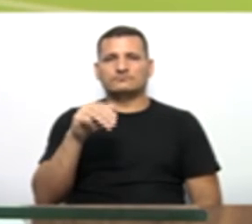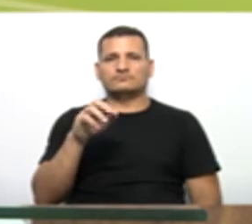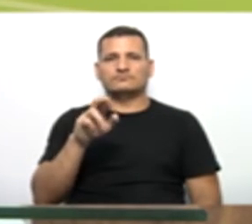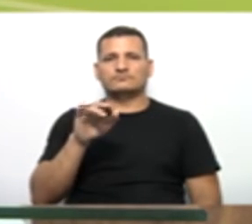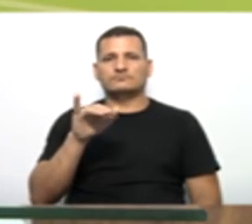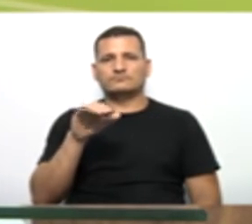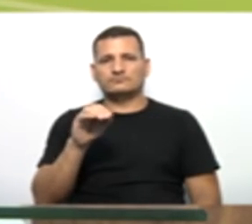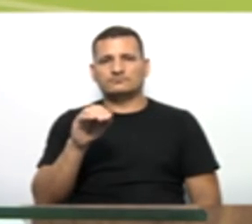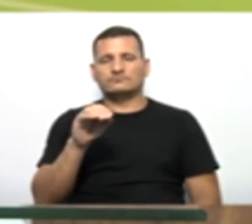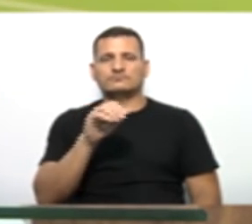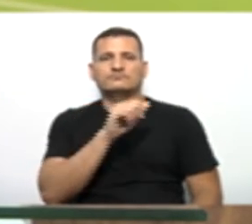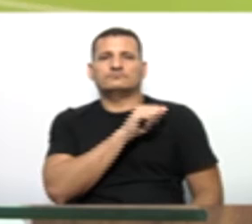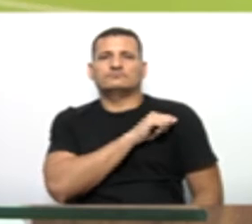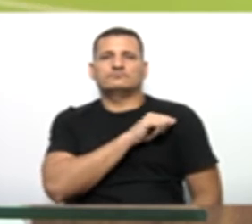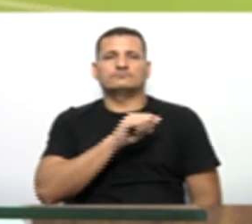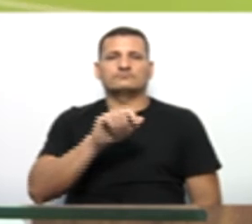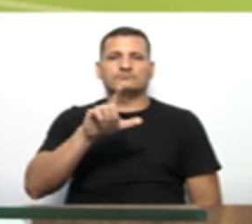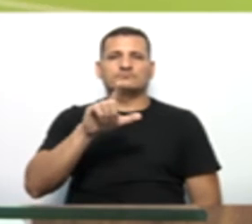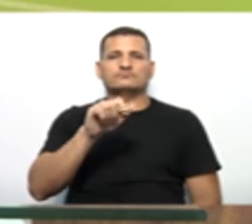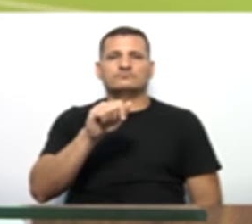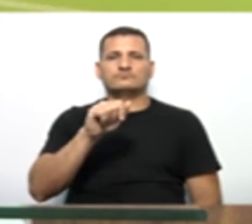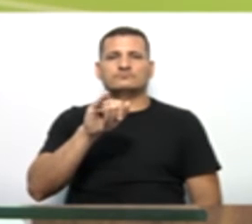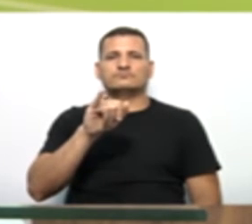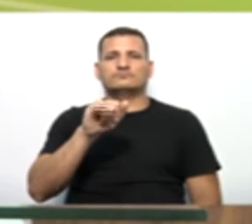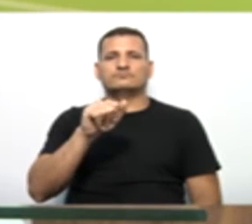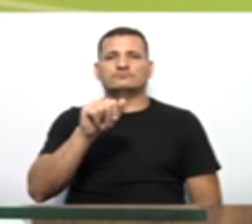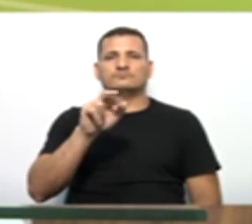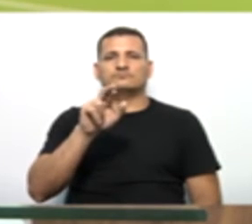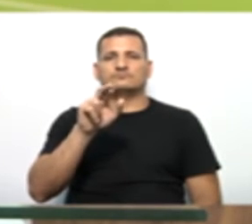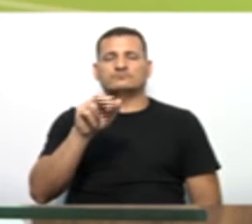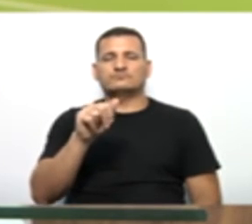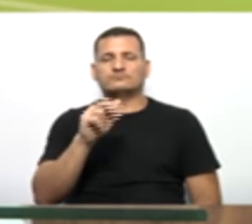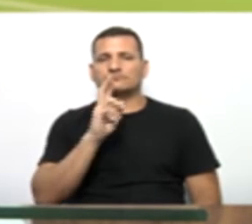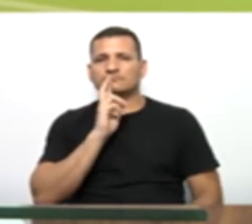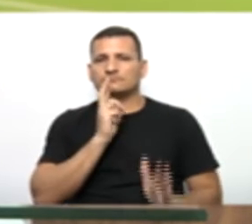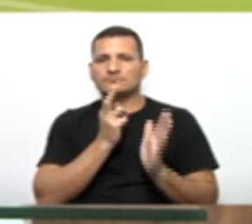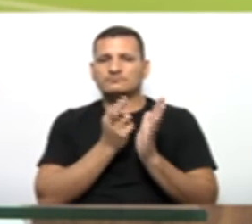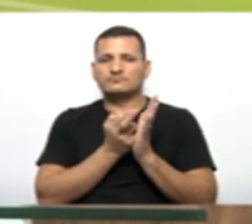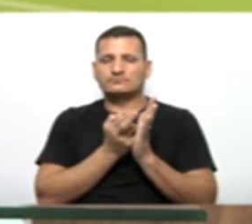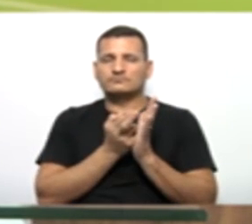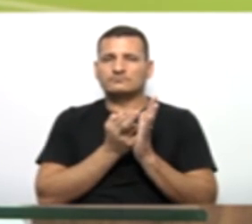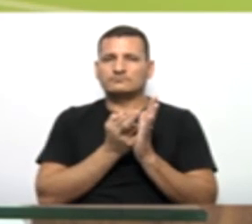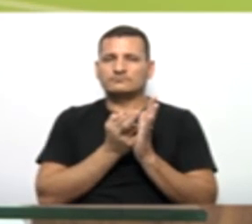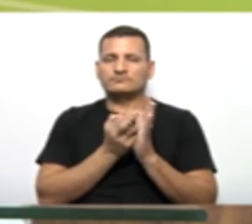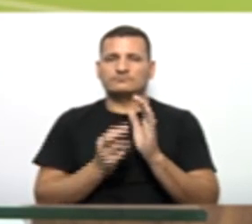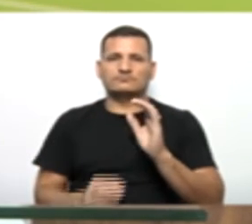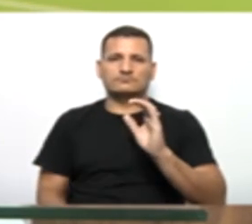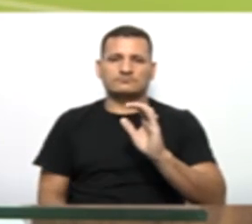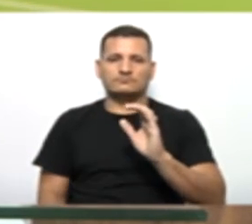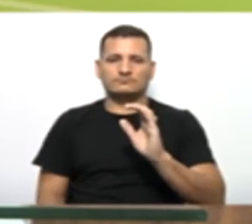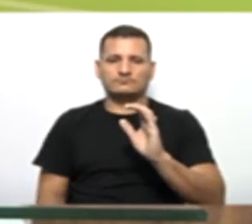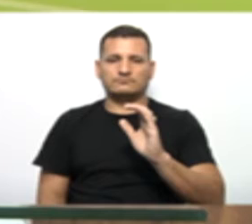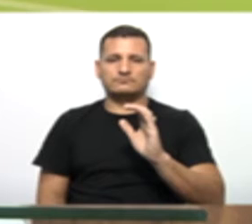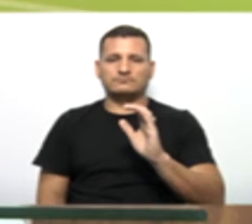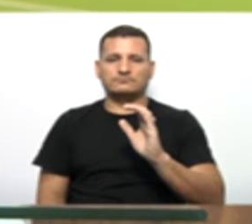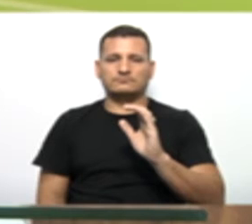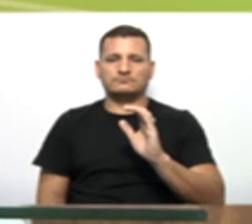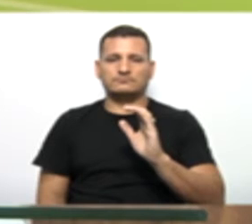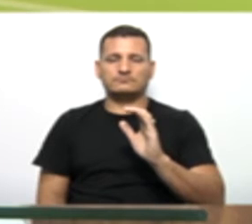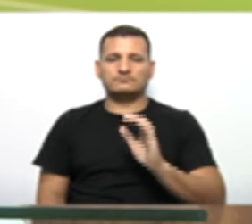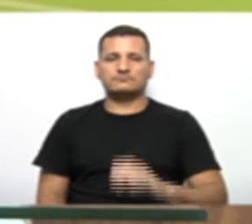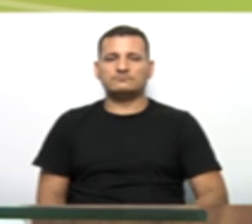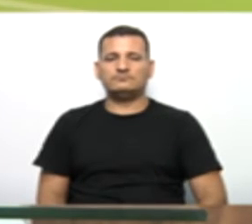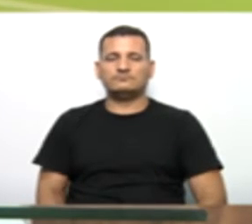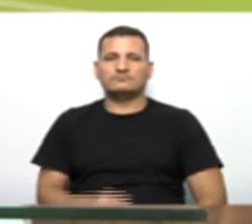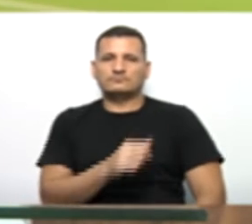aluna Laiara, que acham que a resposta correta é a letra C. E a gente tem os alunos